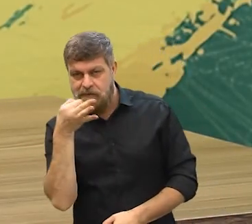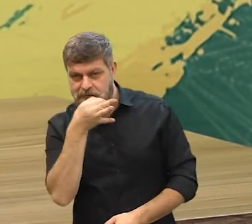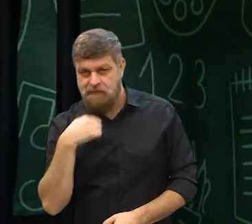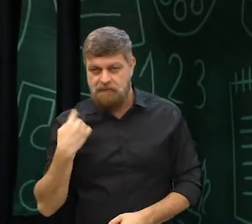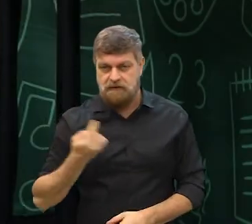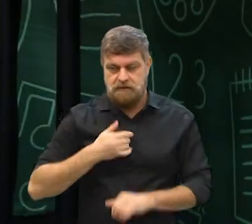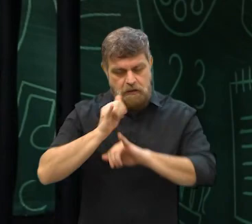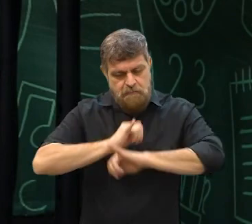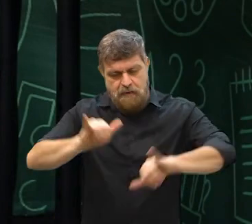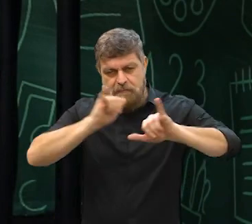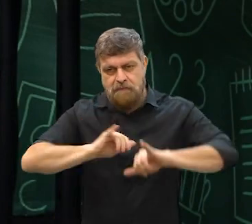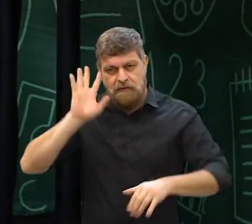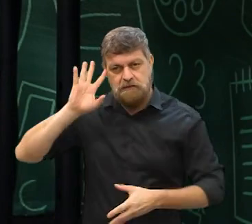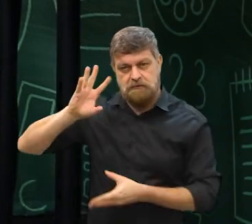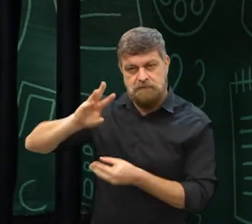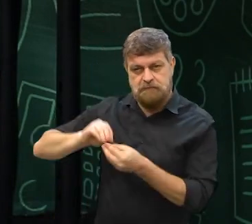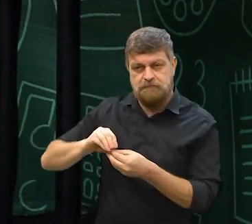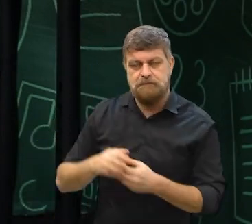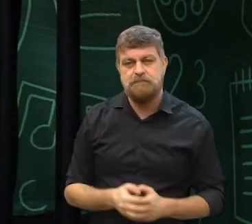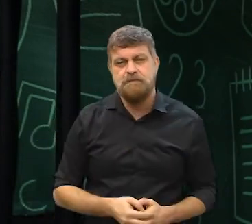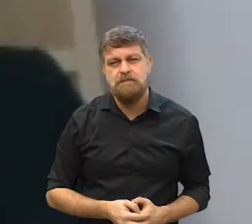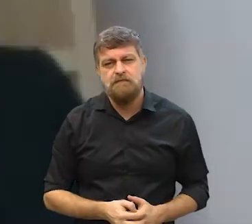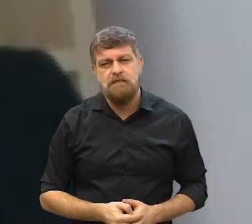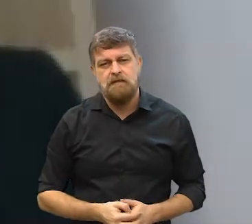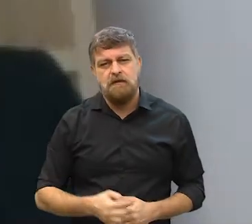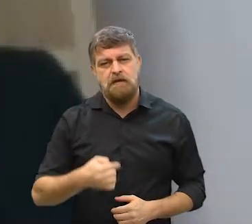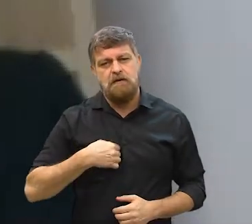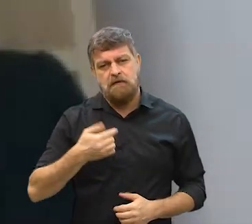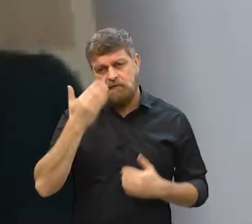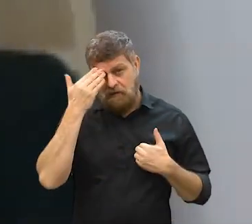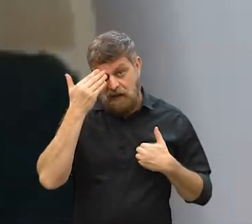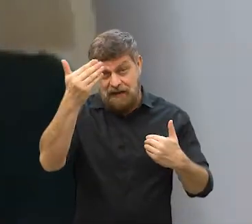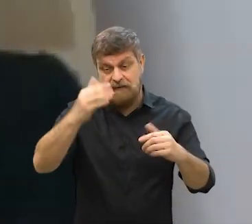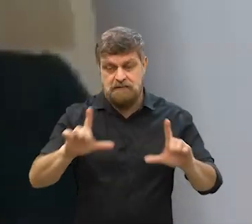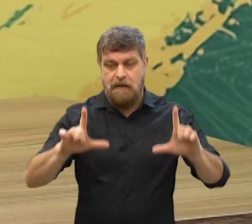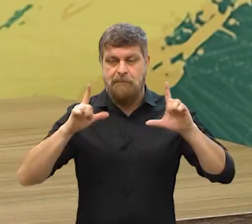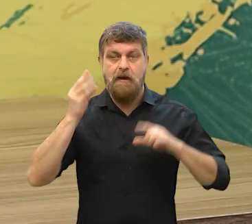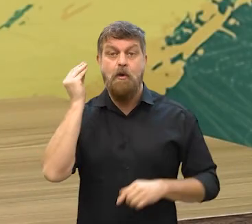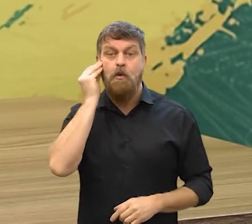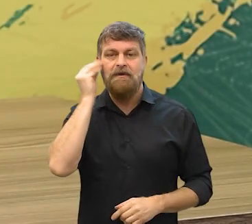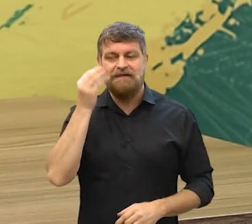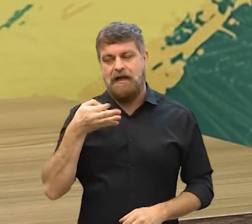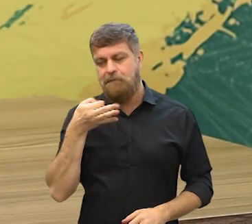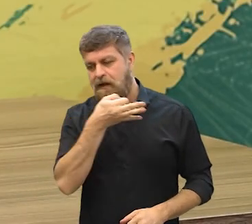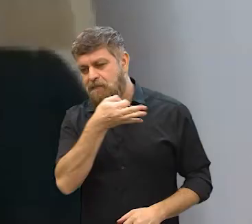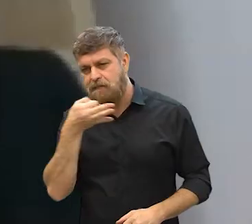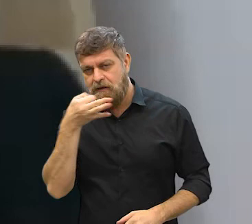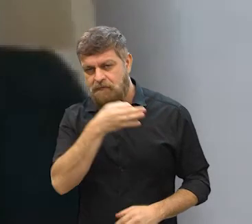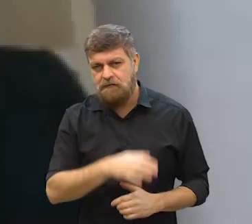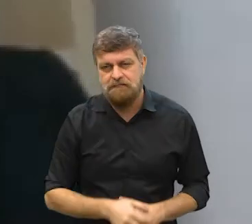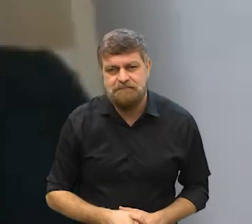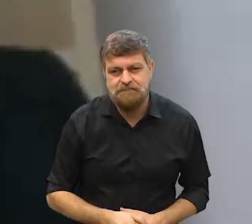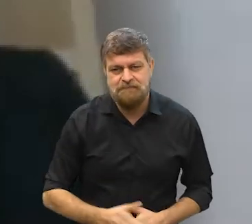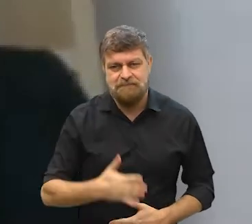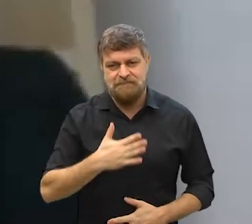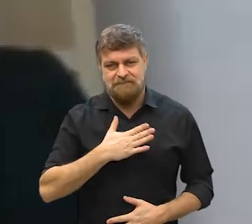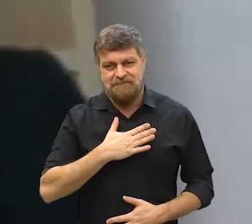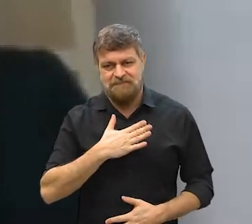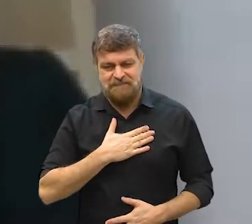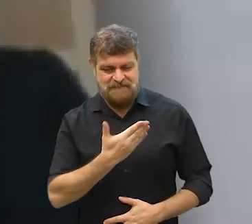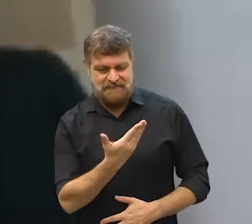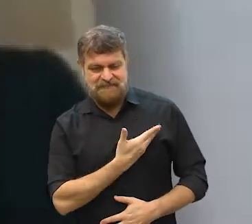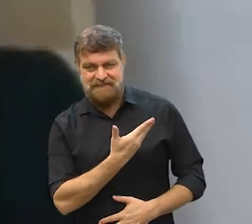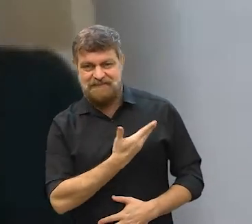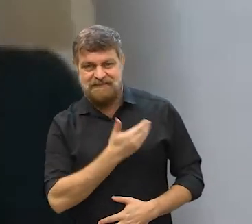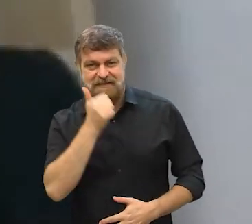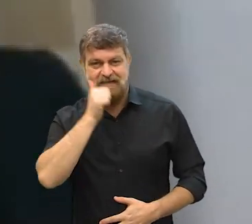gente encerrar a entrevista? Eu queria só agradecer a oportunidade. Obrigado a você. Dizer para as minhas amigas,